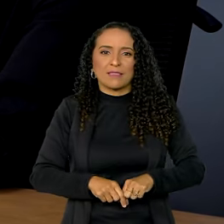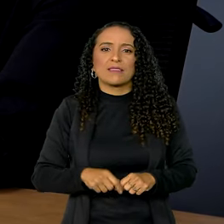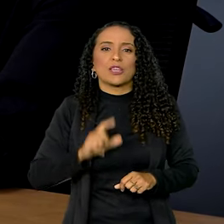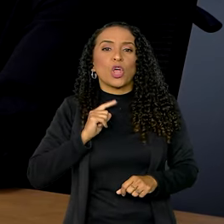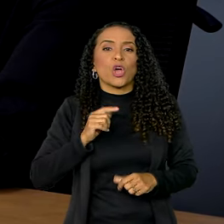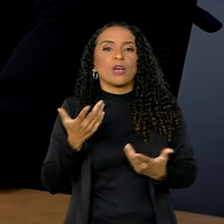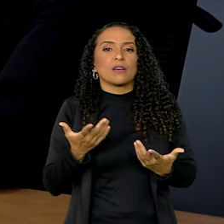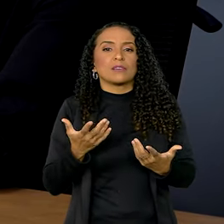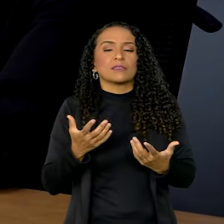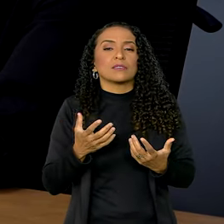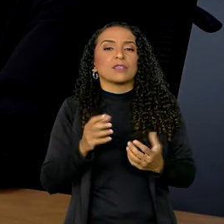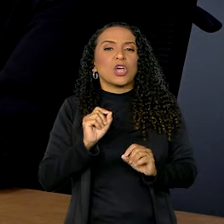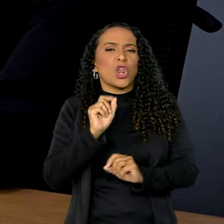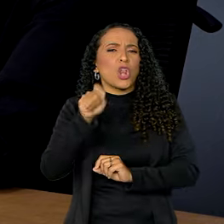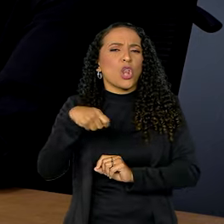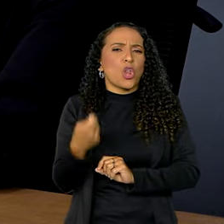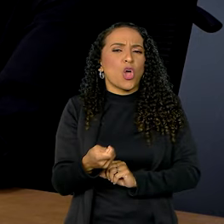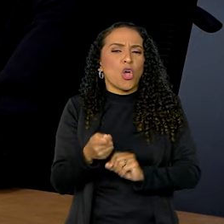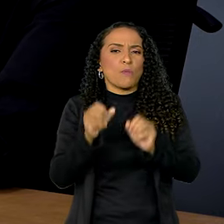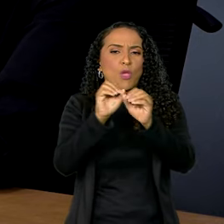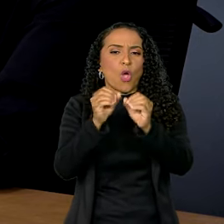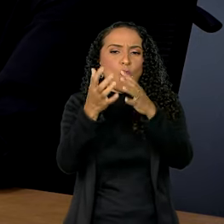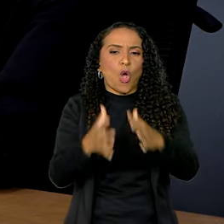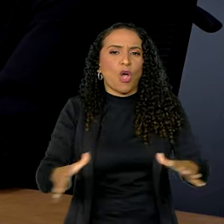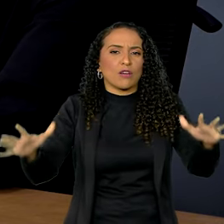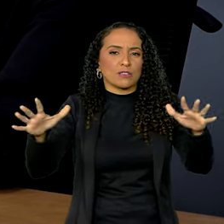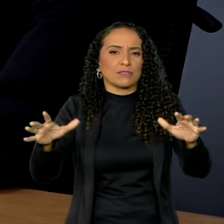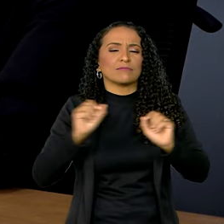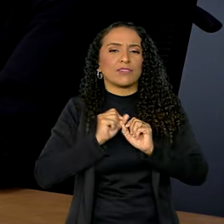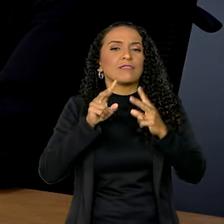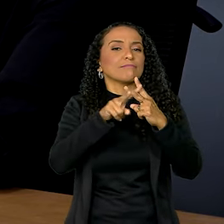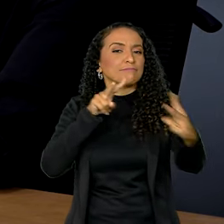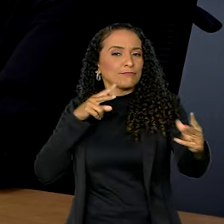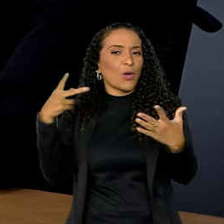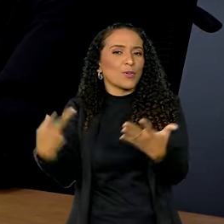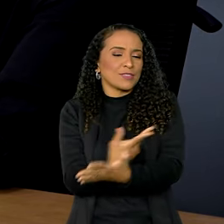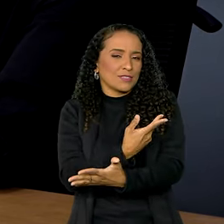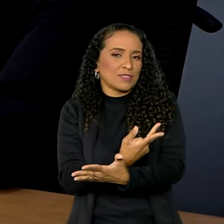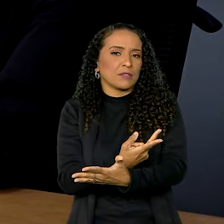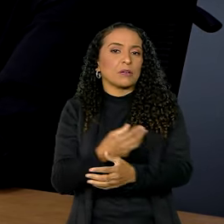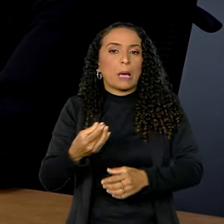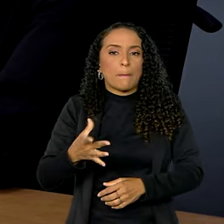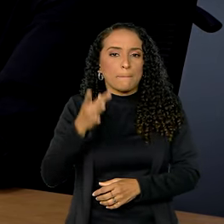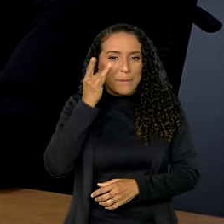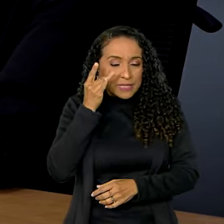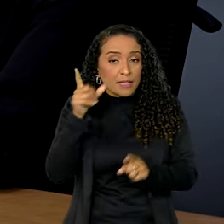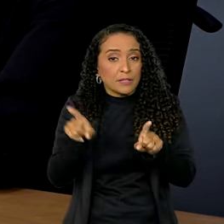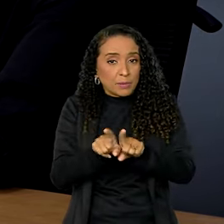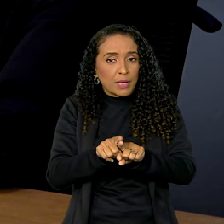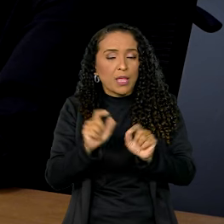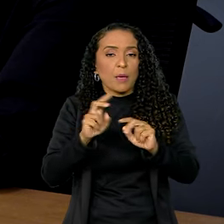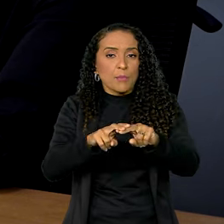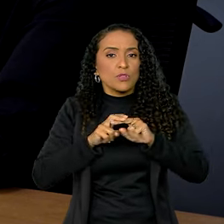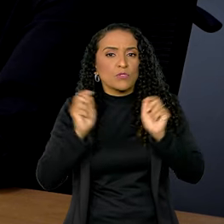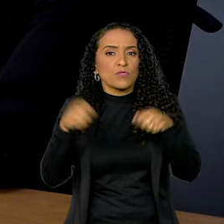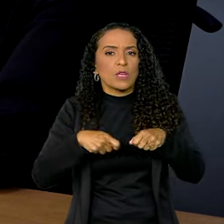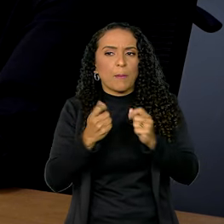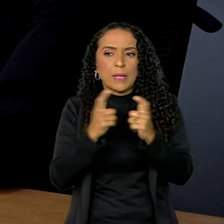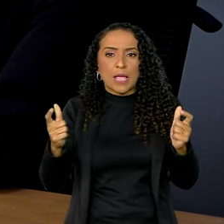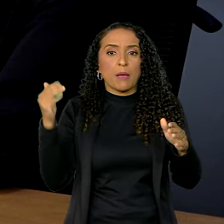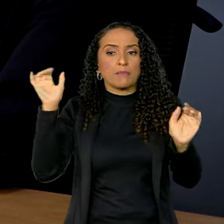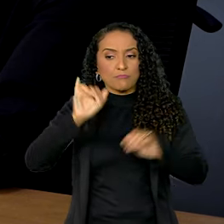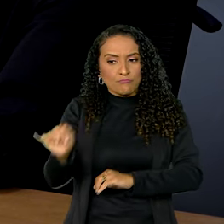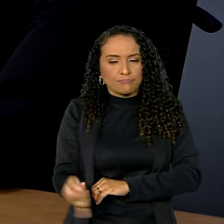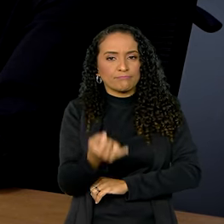nós chamamos isso de Ocean dialogs né Isso foi feito remotamente eh e presencialmente pra gente poder aumentar a possibilidade